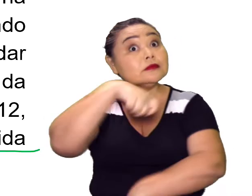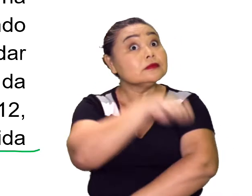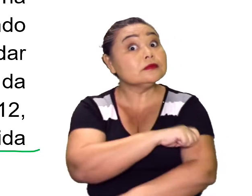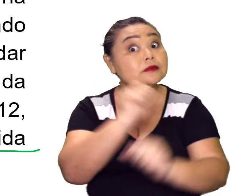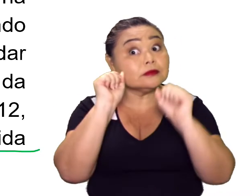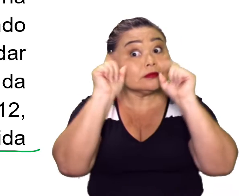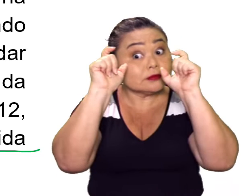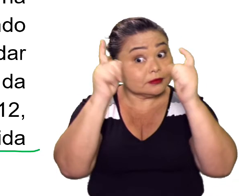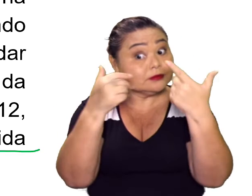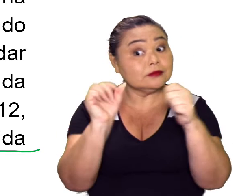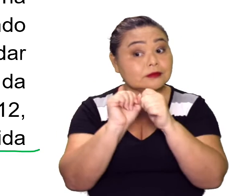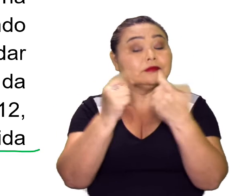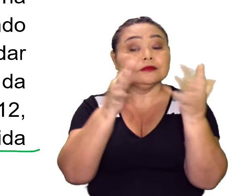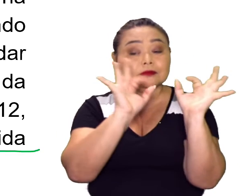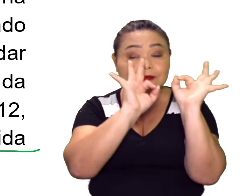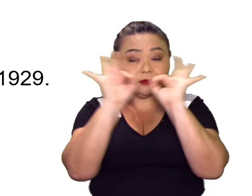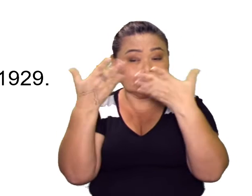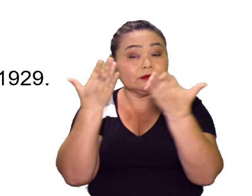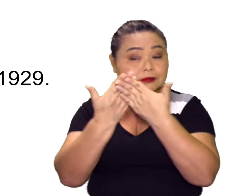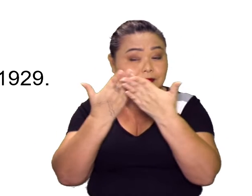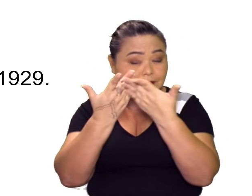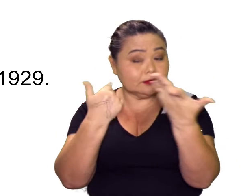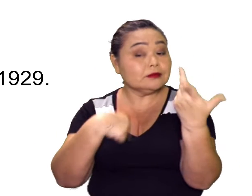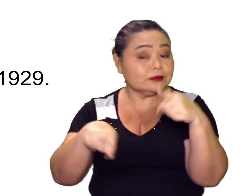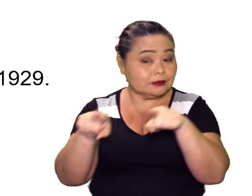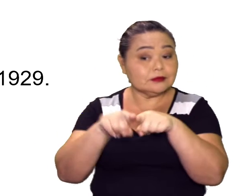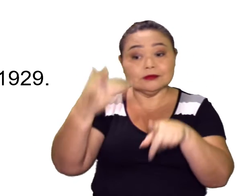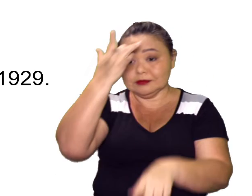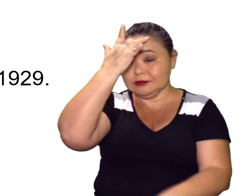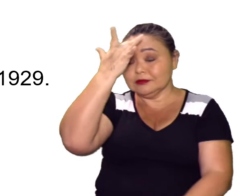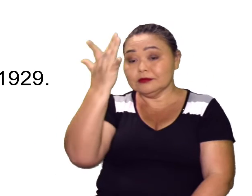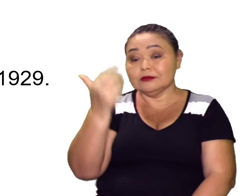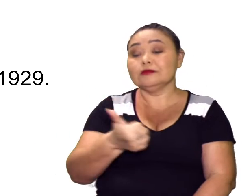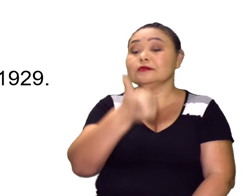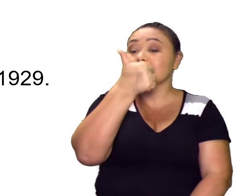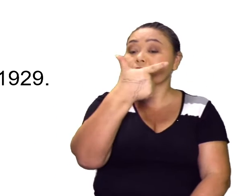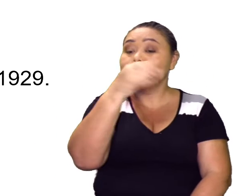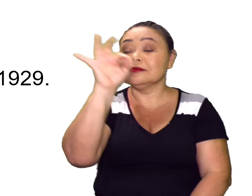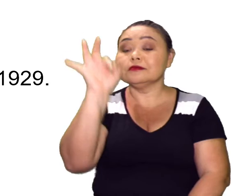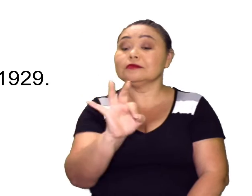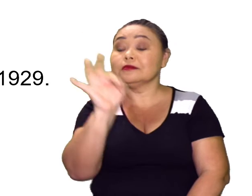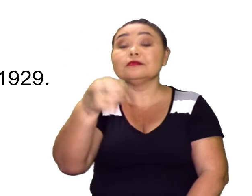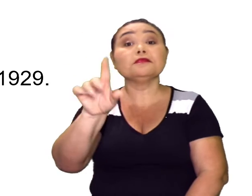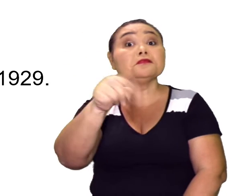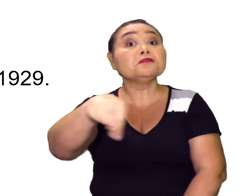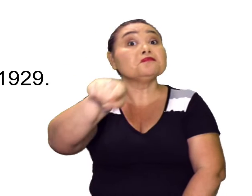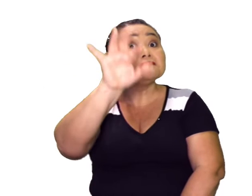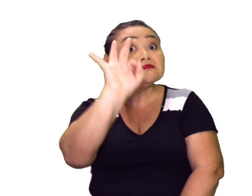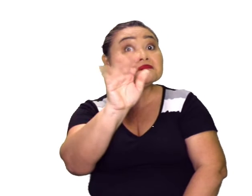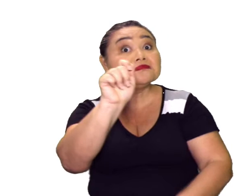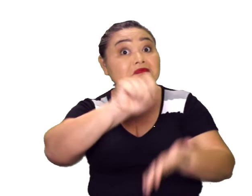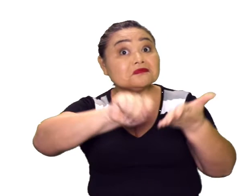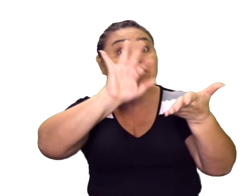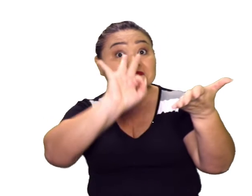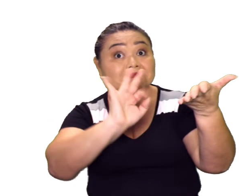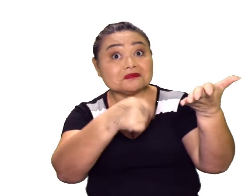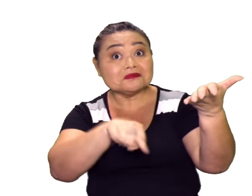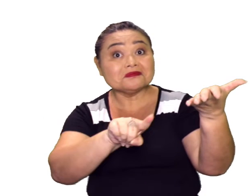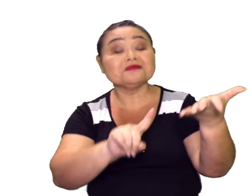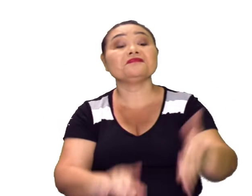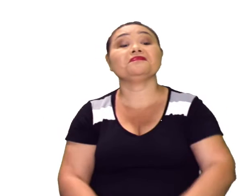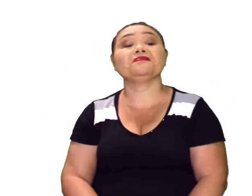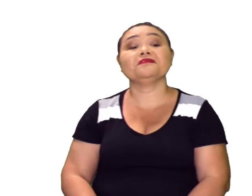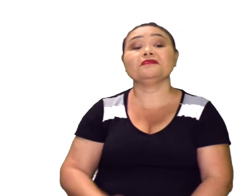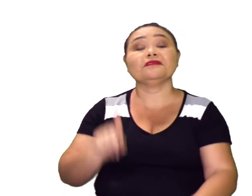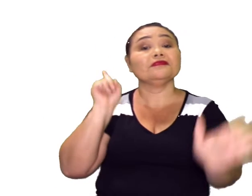atenção nas aulas, Carlinhos. Perfeito. Então estava mamão com açúcar também. 120% dos alunos acertaram essa questão. Vamos